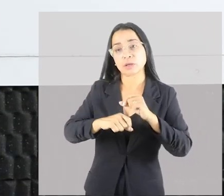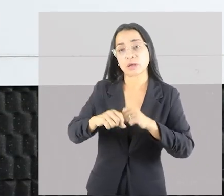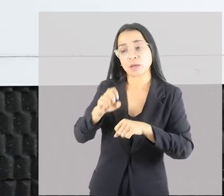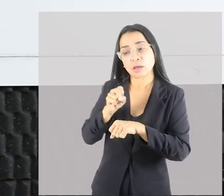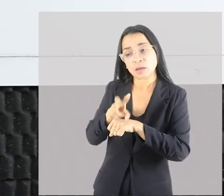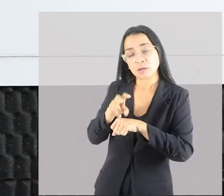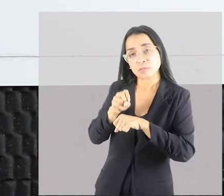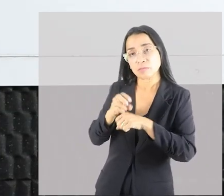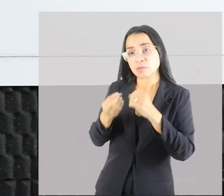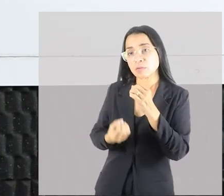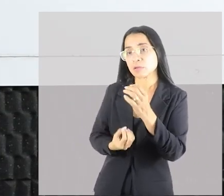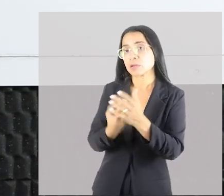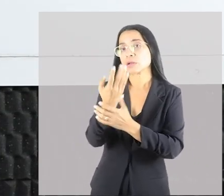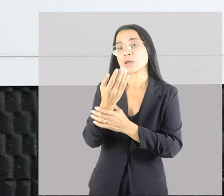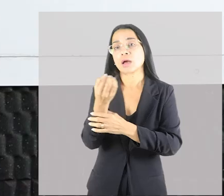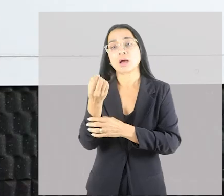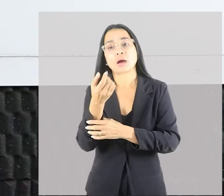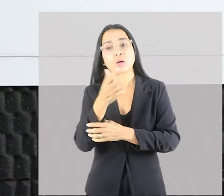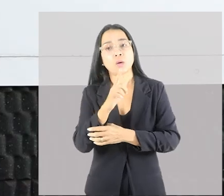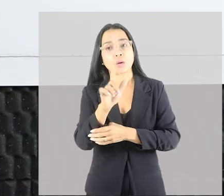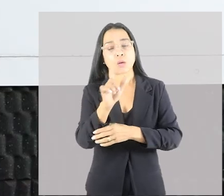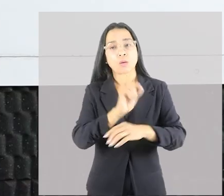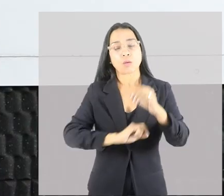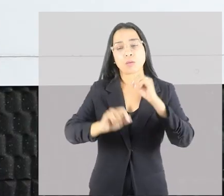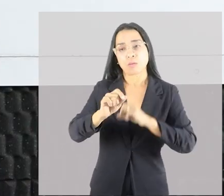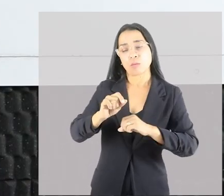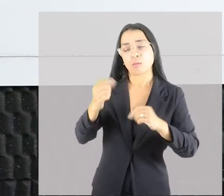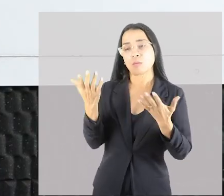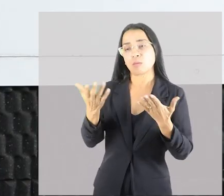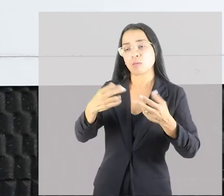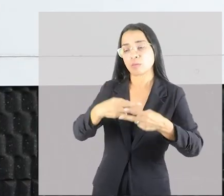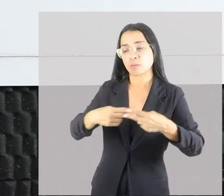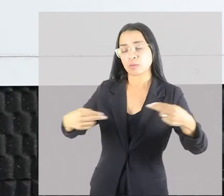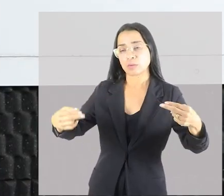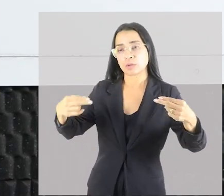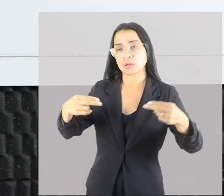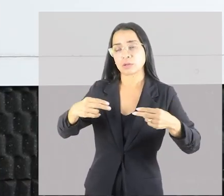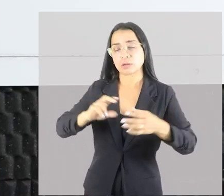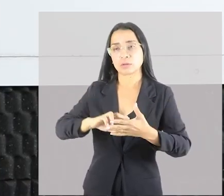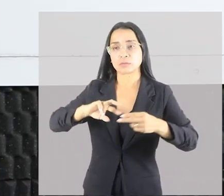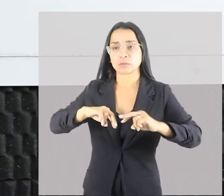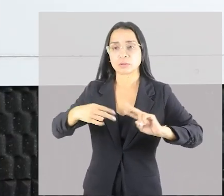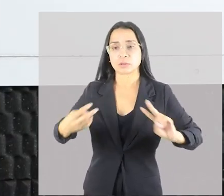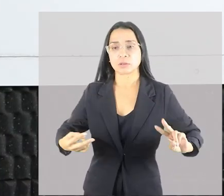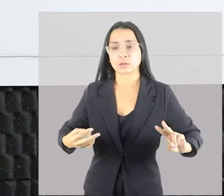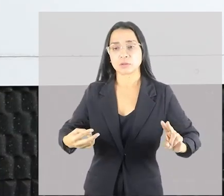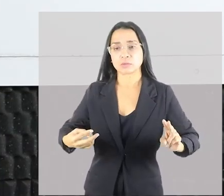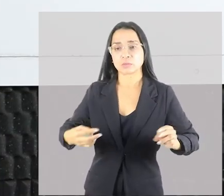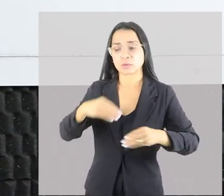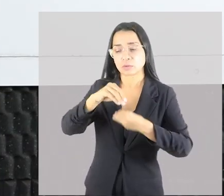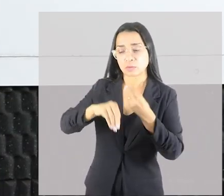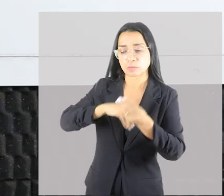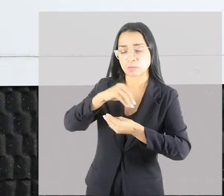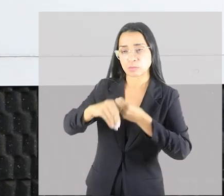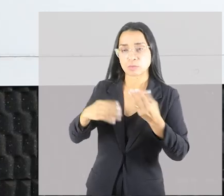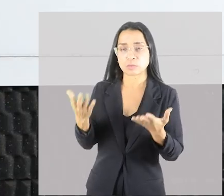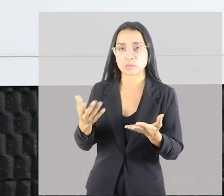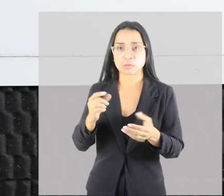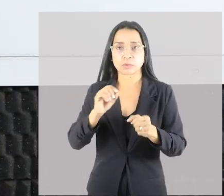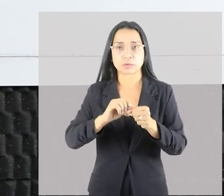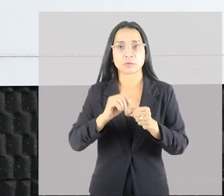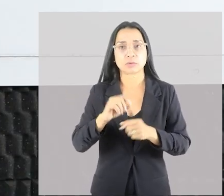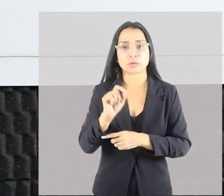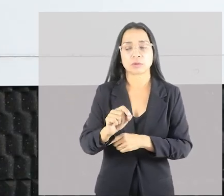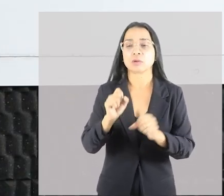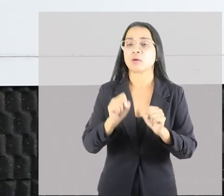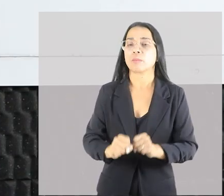um novo material genético com essa mistura, com essa recombinação. À medida que a gente faz isso, a gente